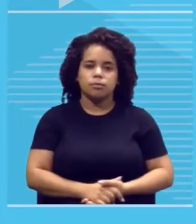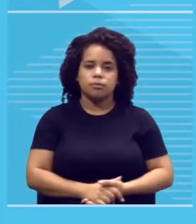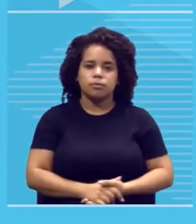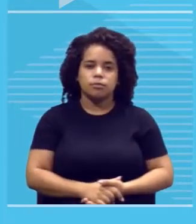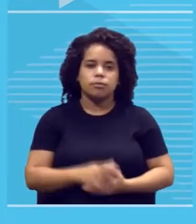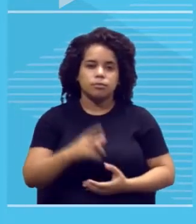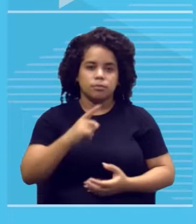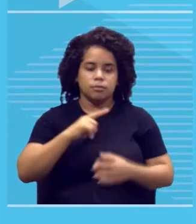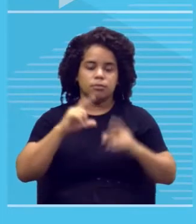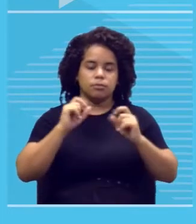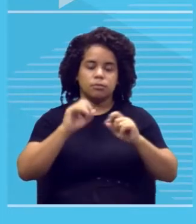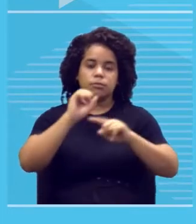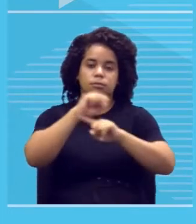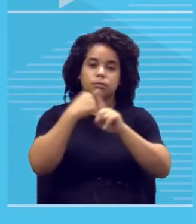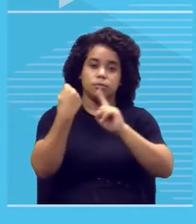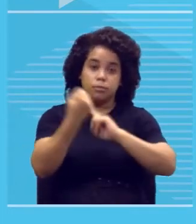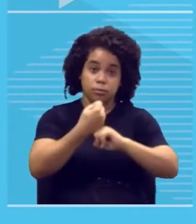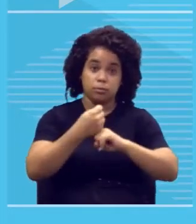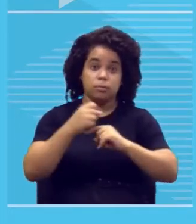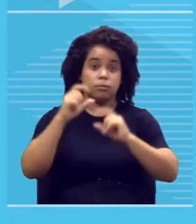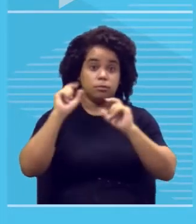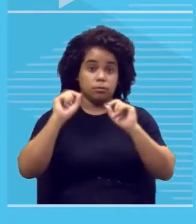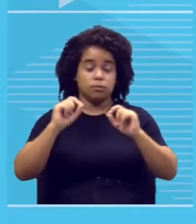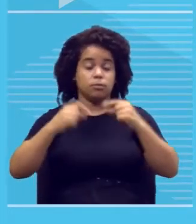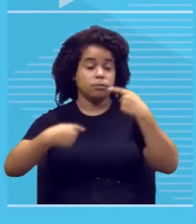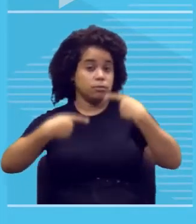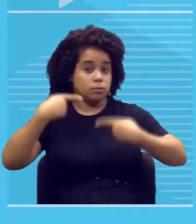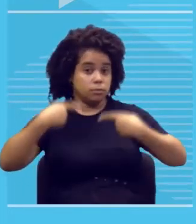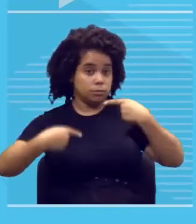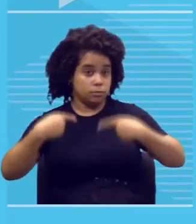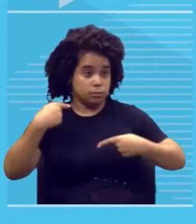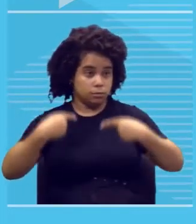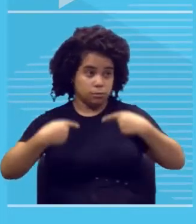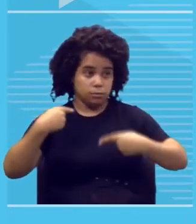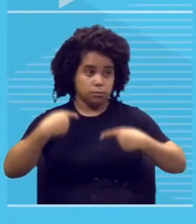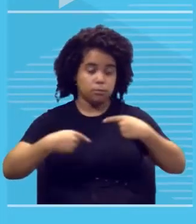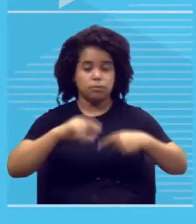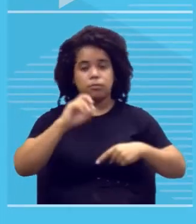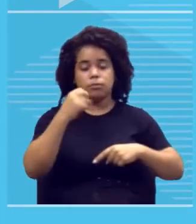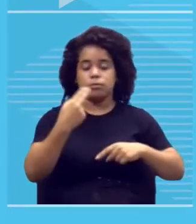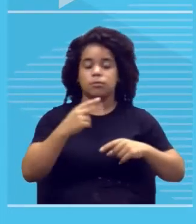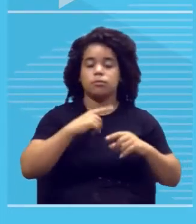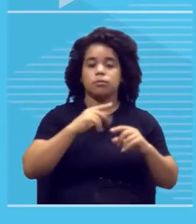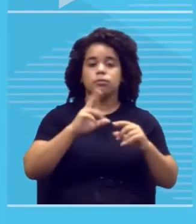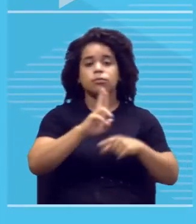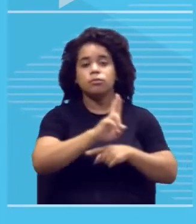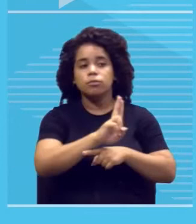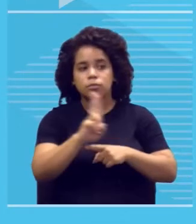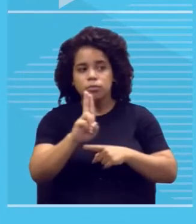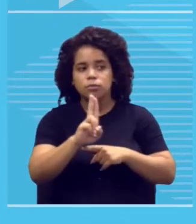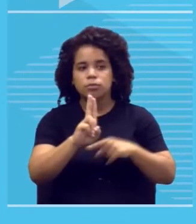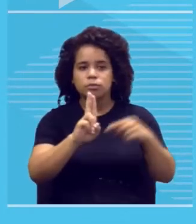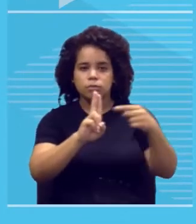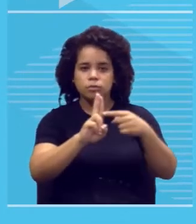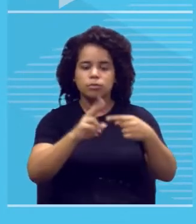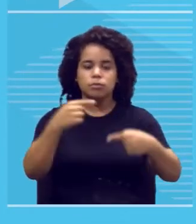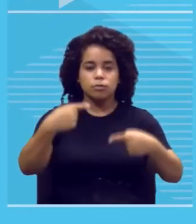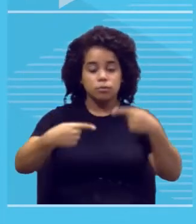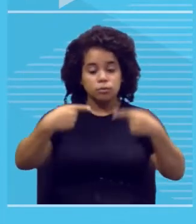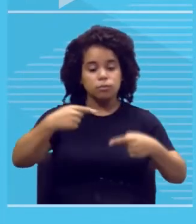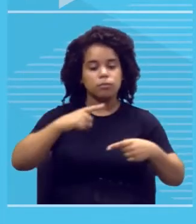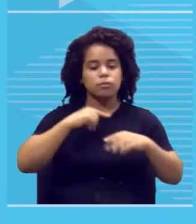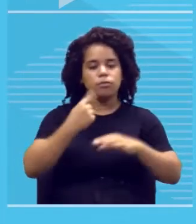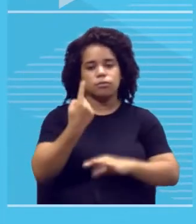então toda a sociedade em que a política o próprio nome em apenas um